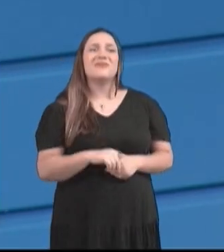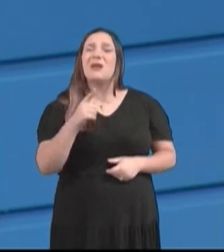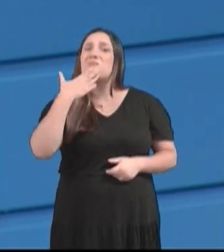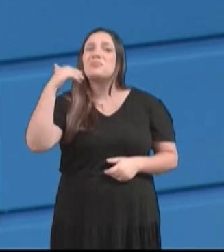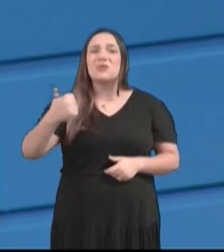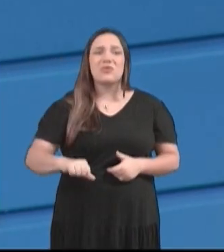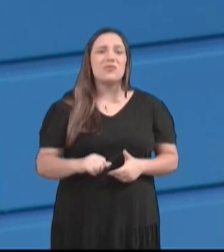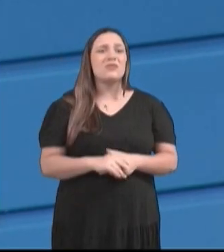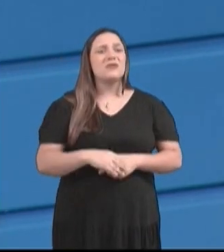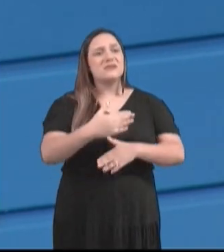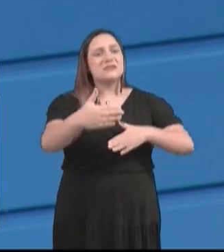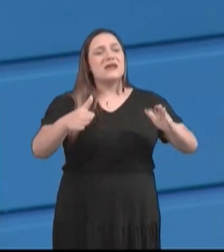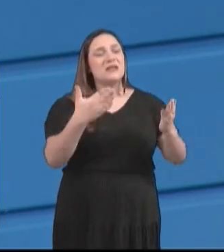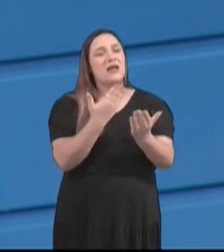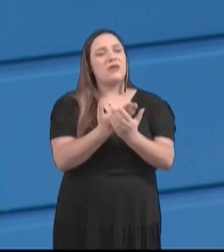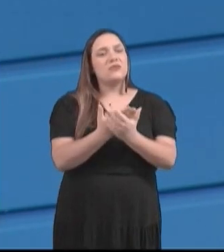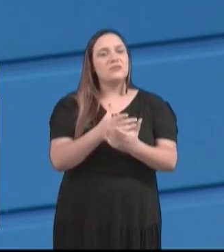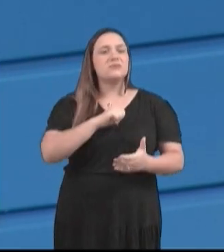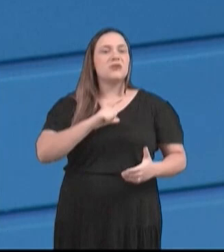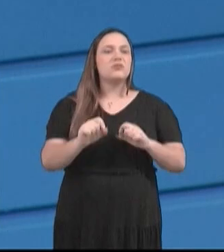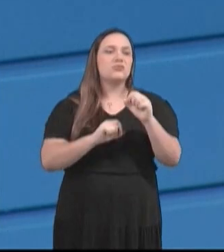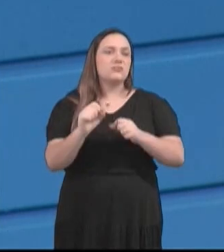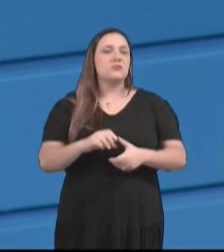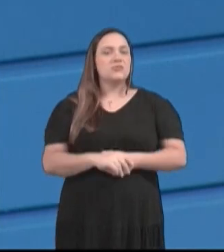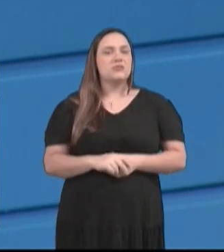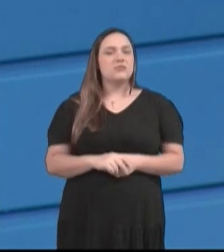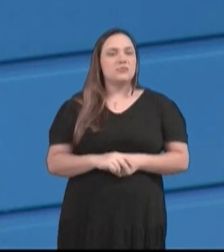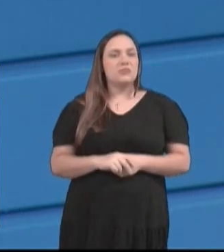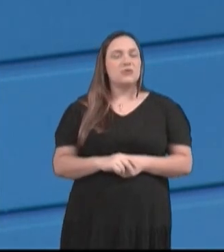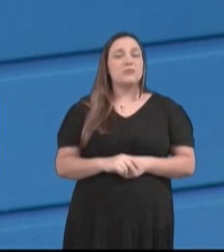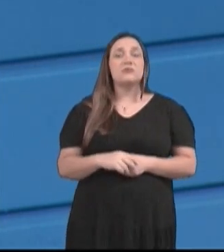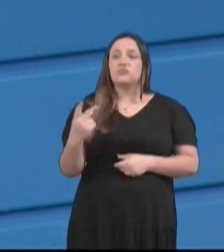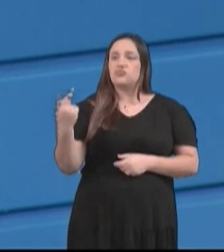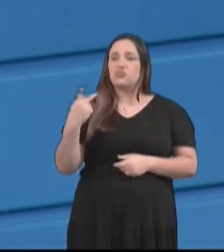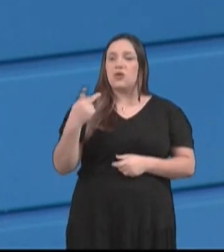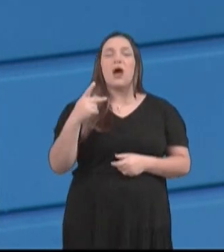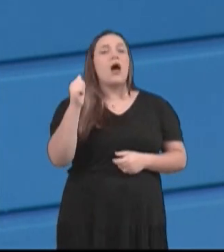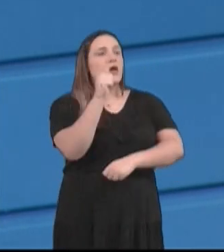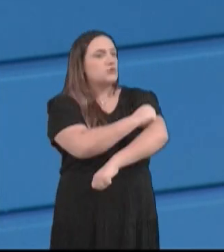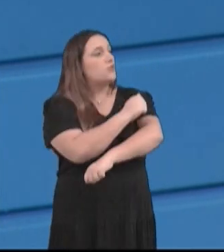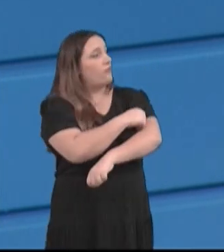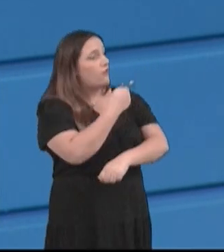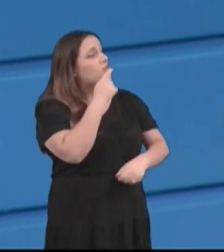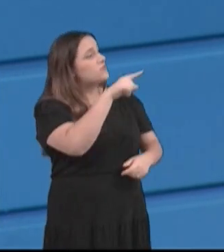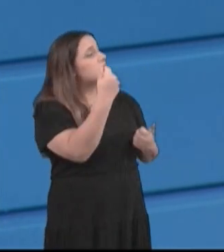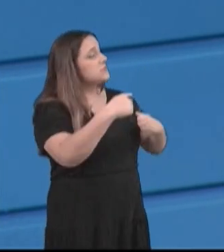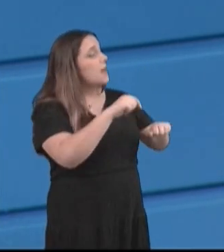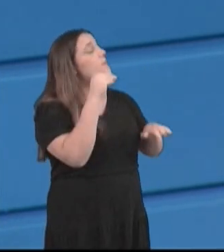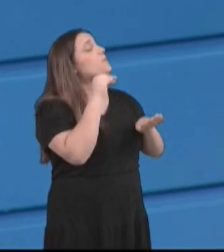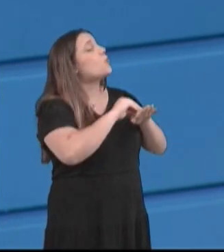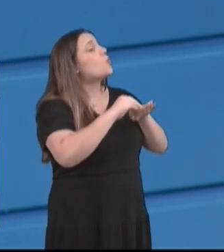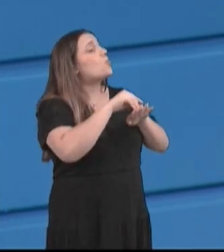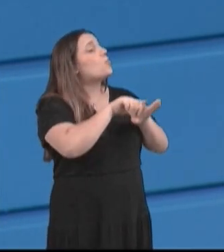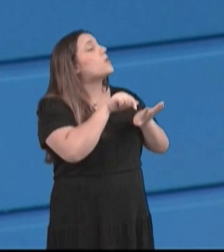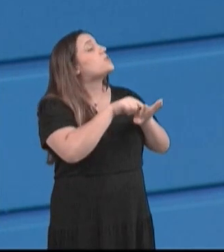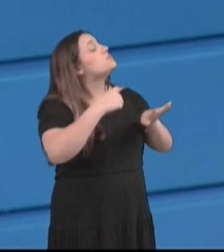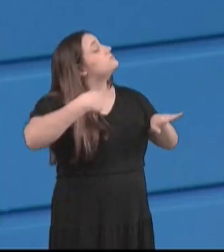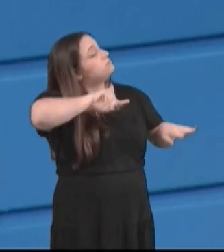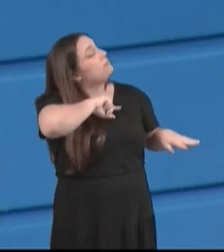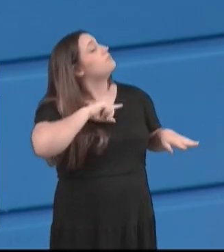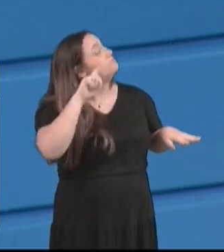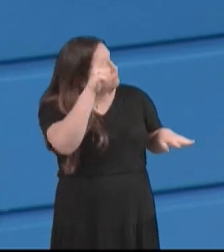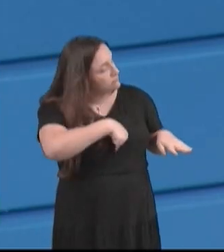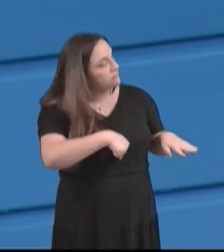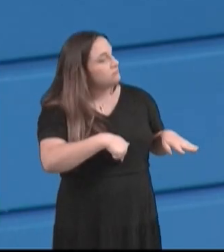testemunha da própria sala de aula, teria ocorrido quando os colegas obrigaram o estudante a beijar os pés em um ato